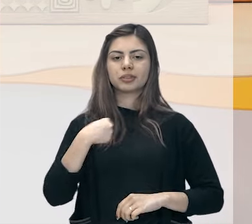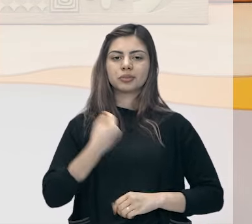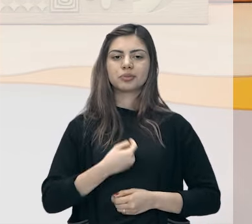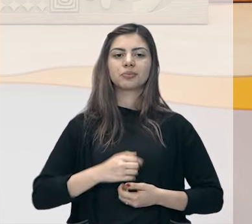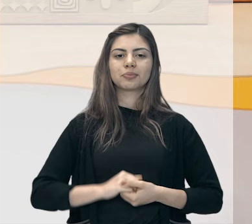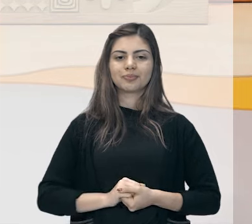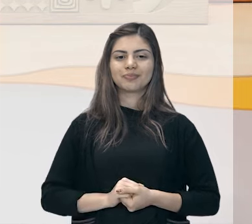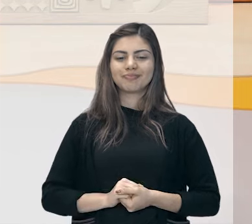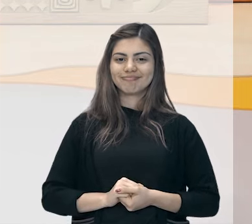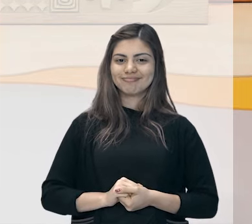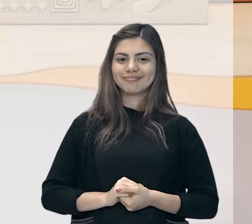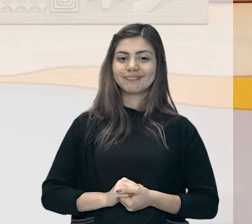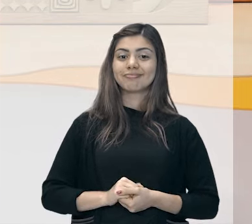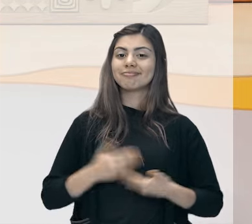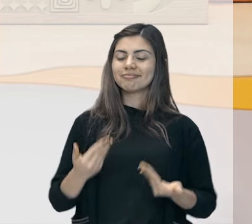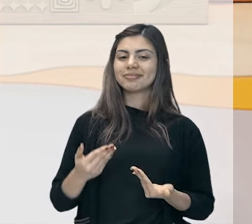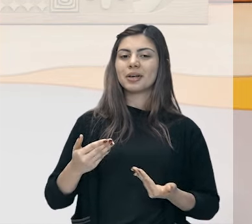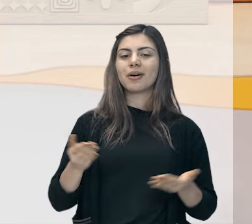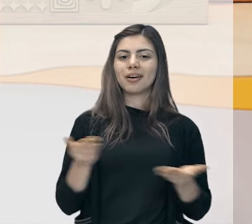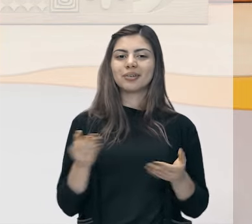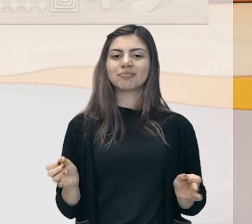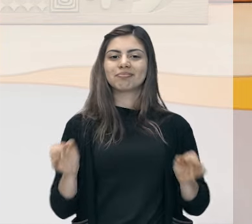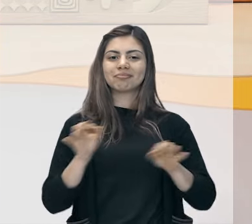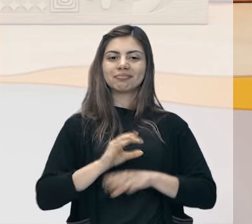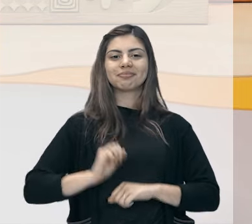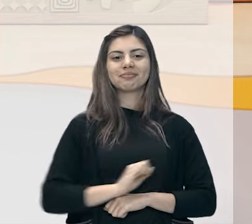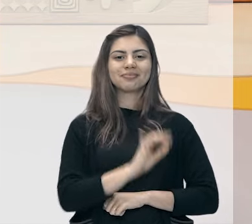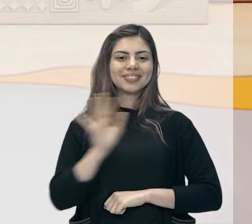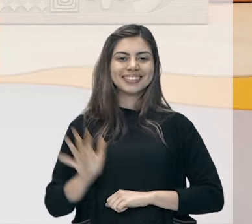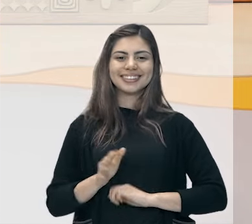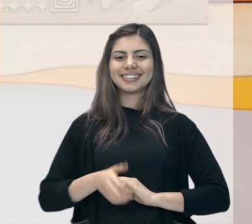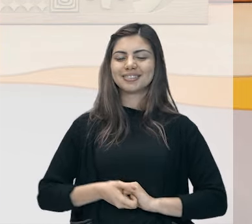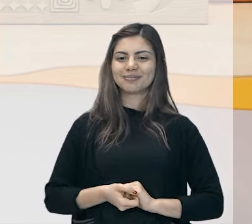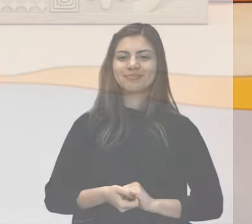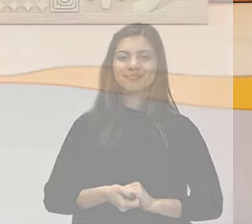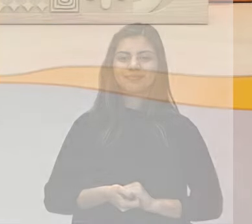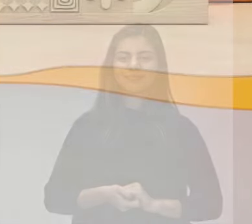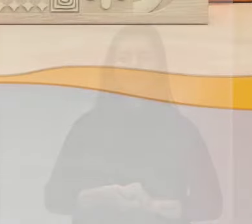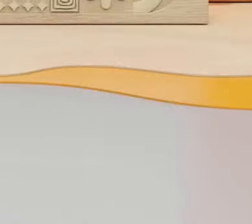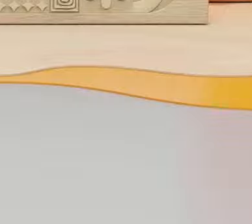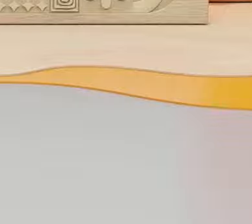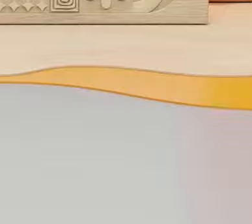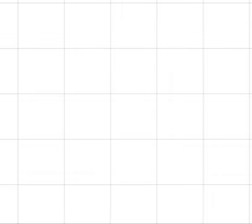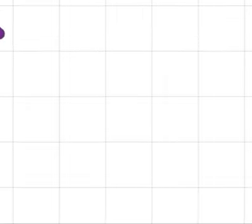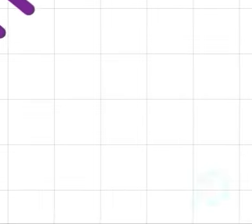sociedade, tá bom? O professor Eberson vai ficando por aqui, a gente se encontra aí numa próxima aula.